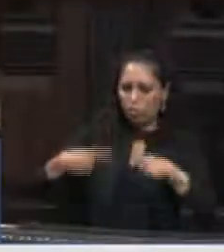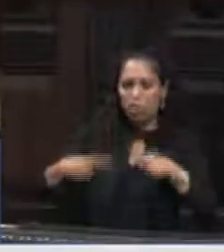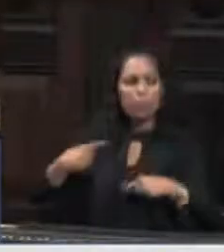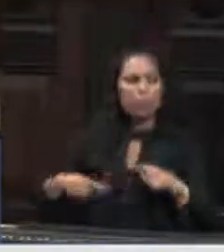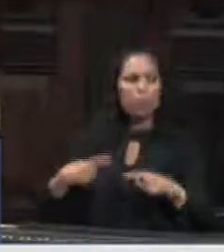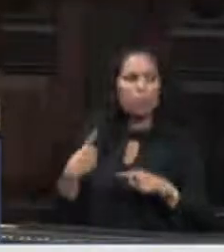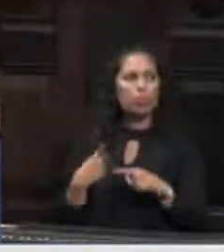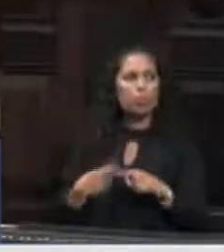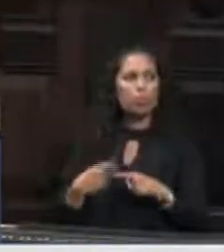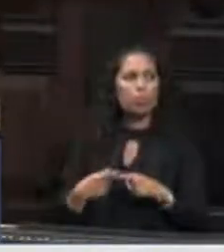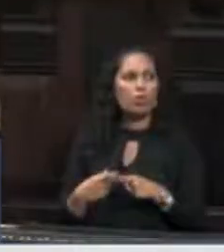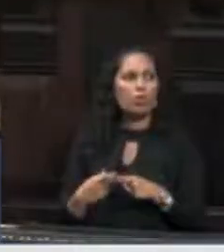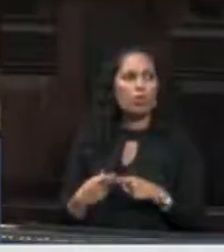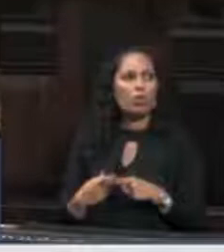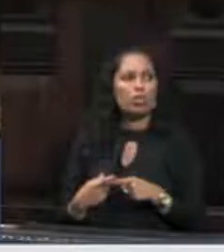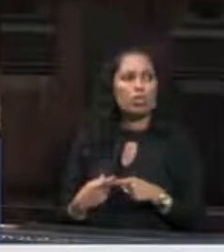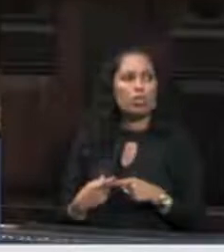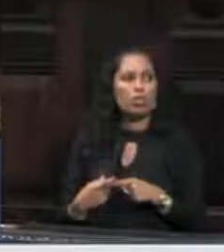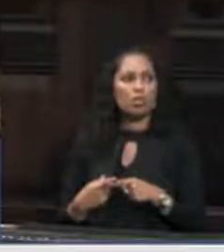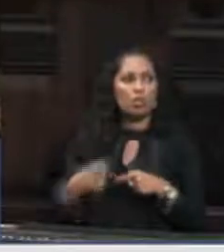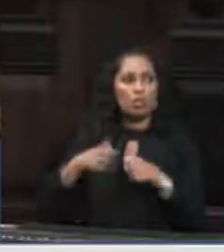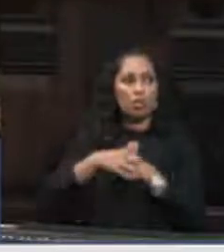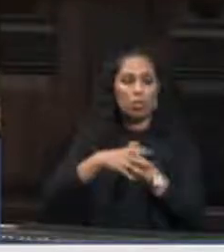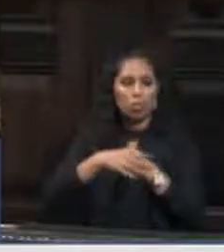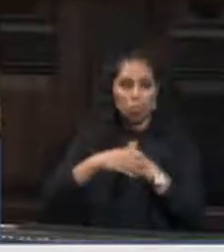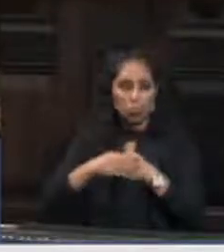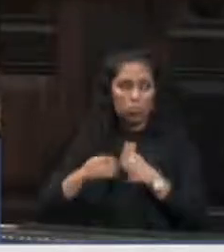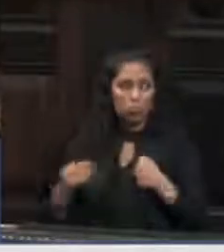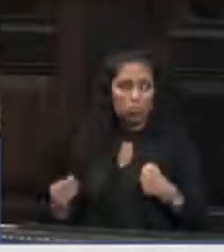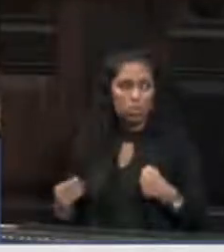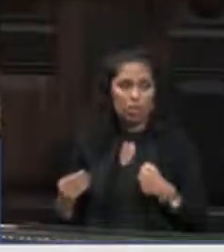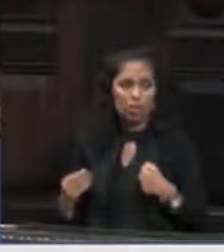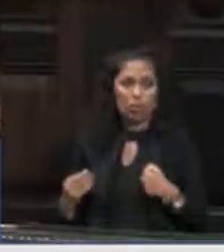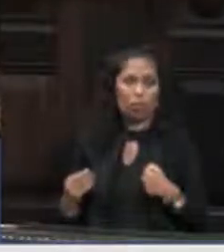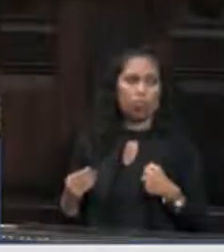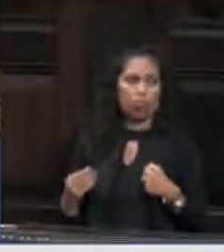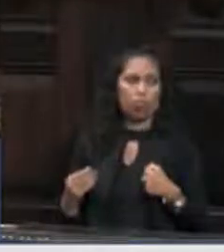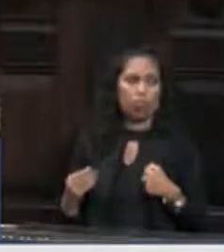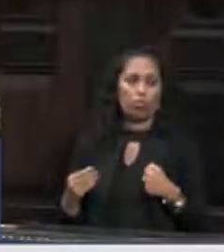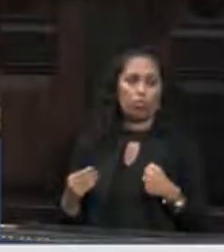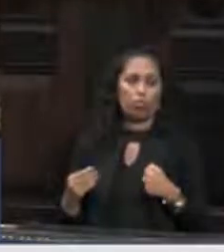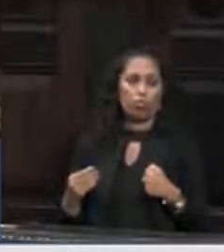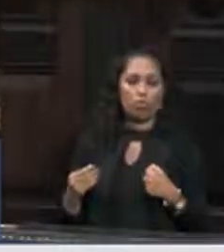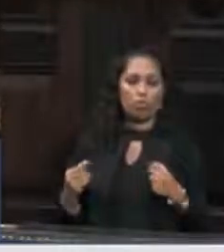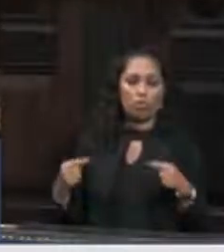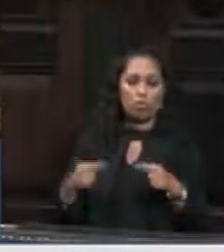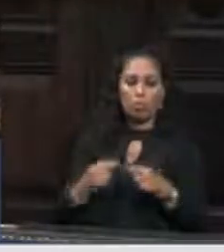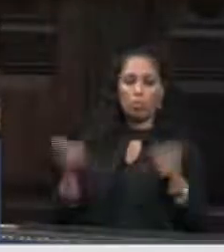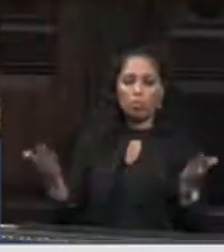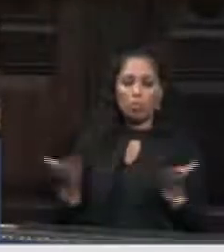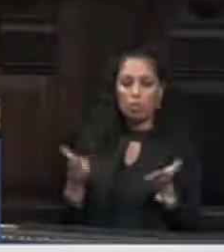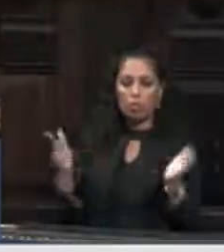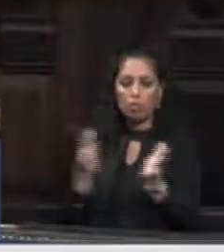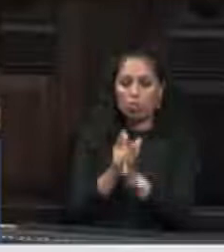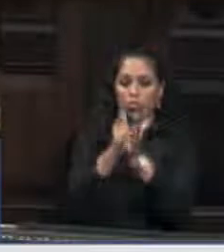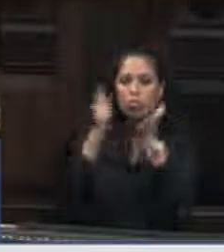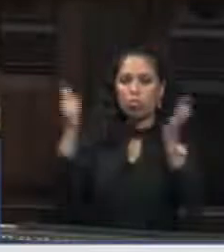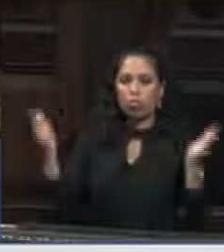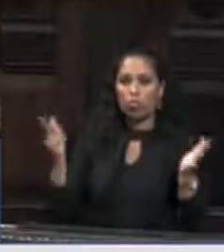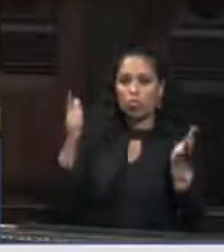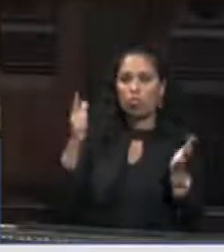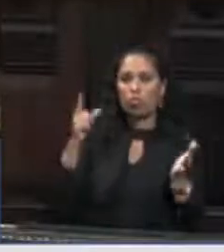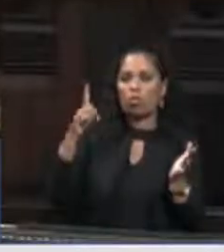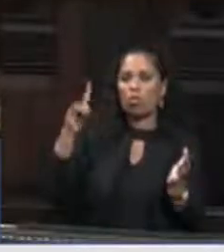como roteiro o artigo que, por coincidência, publiquei hoje no jornal O Dia sobre este tema.